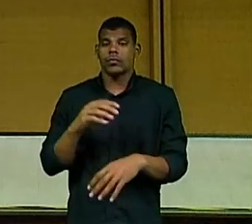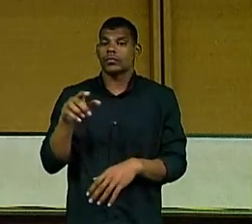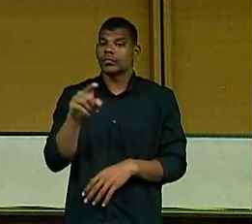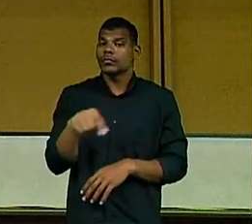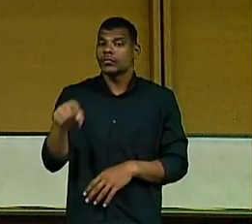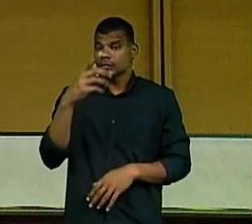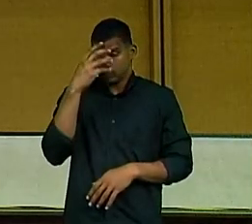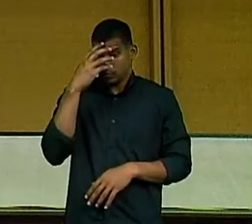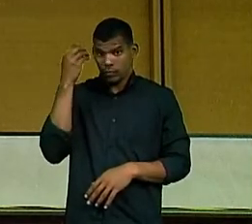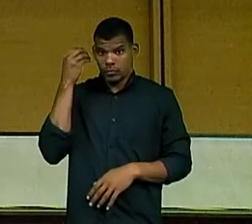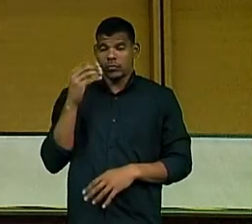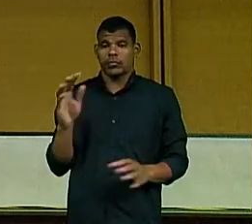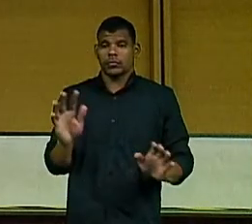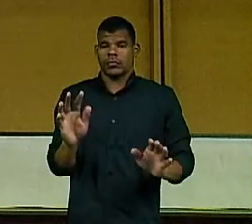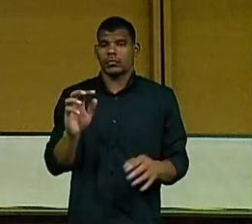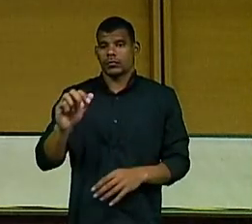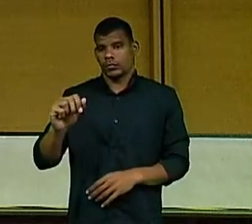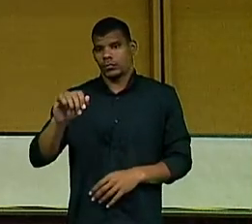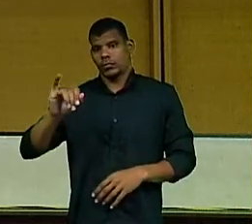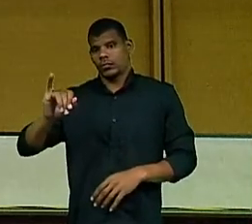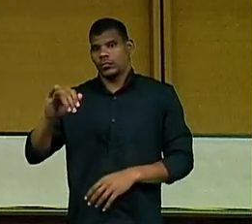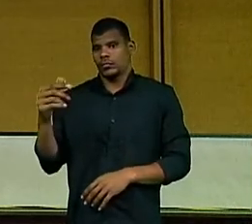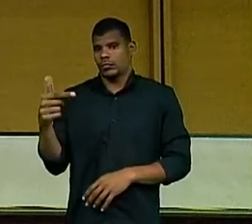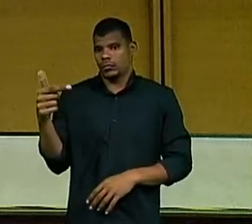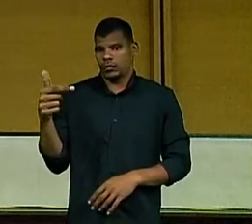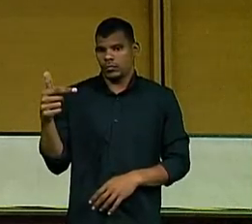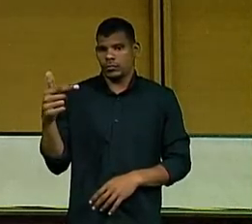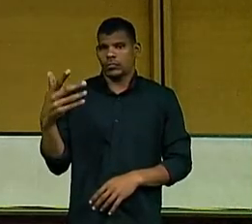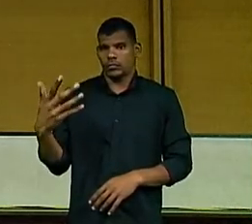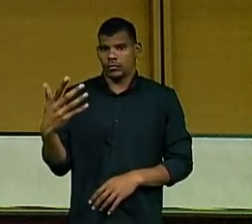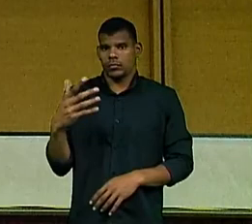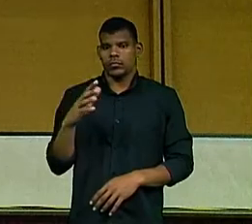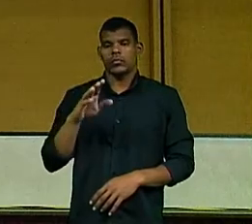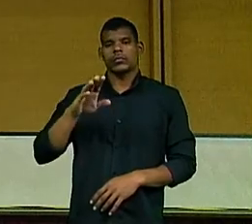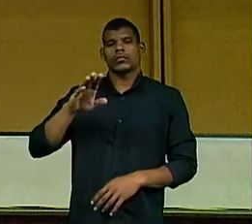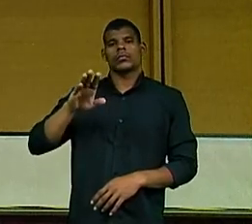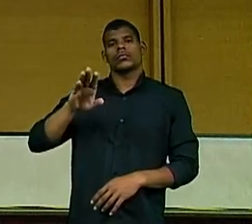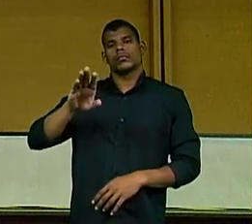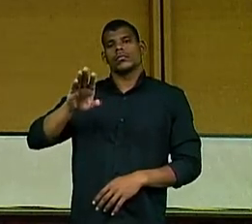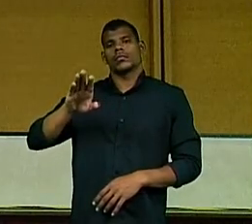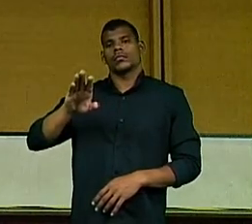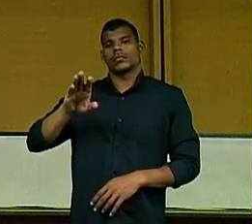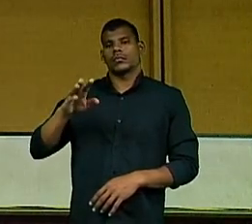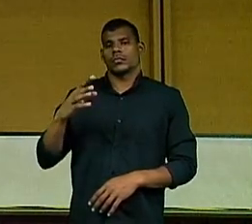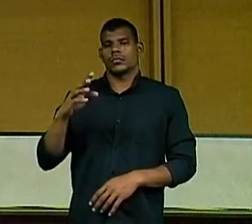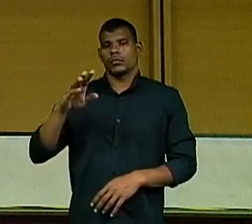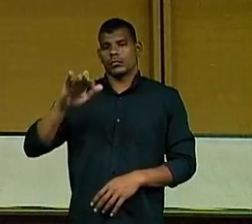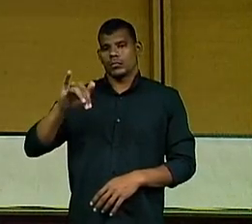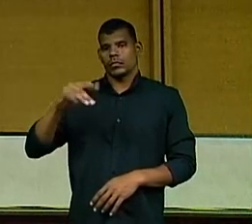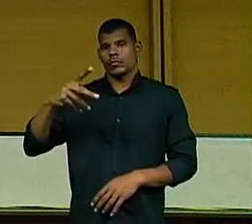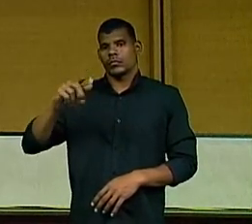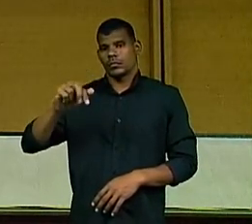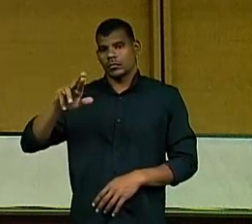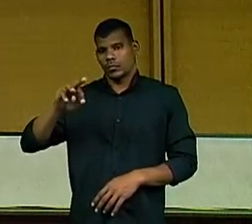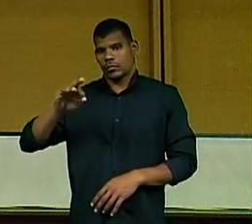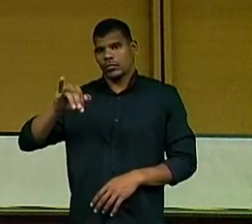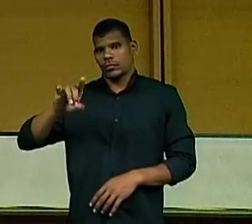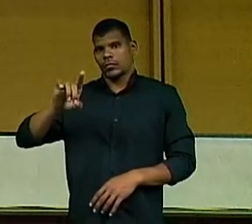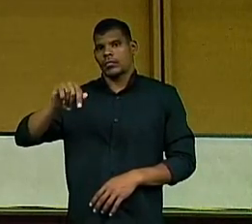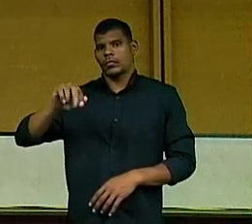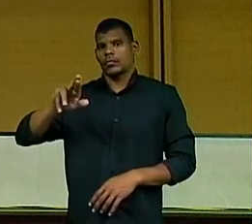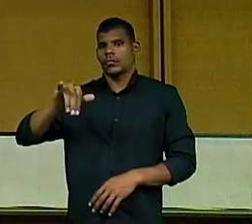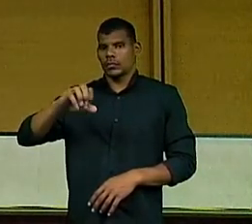é o ai 2 2 Bi é o ato do bi partidarismo o Brasil passou